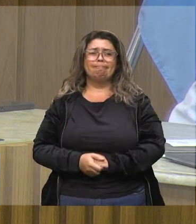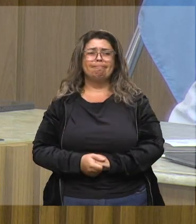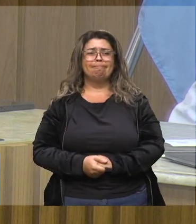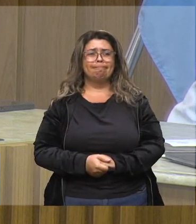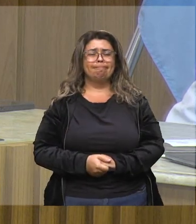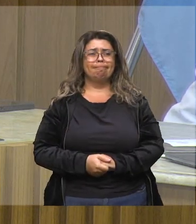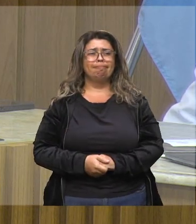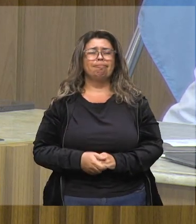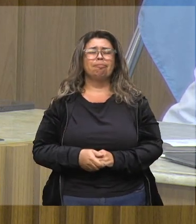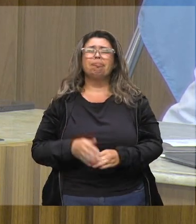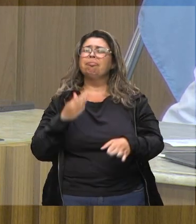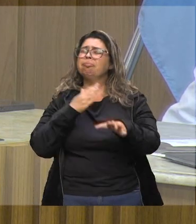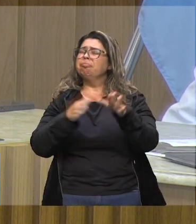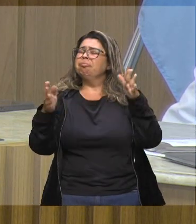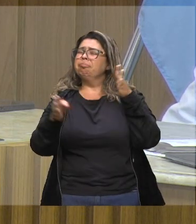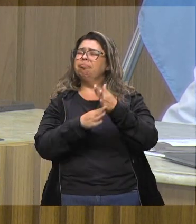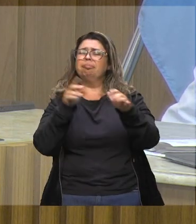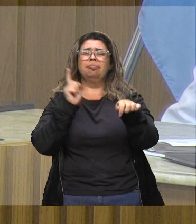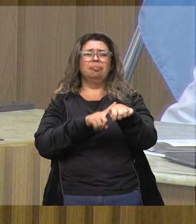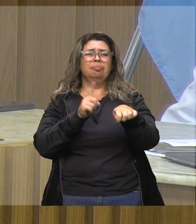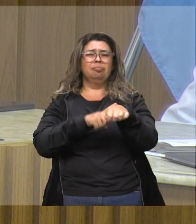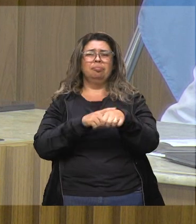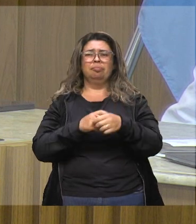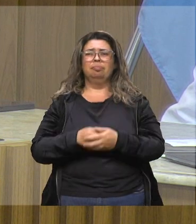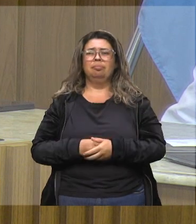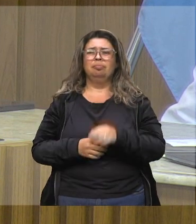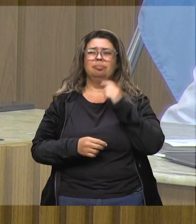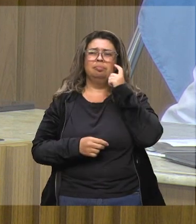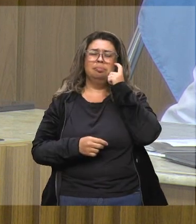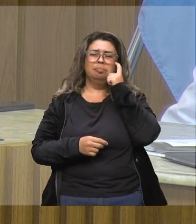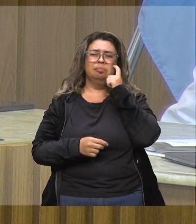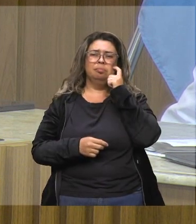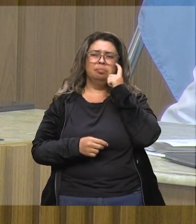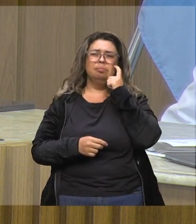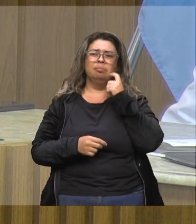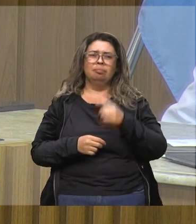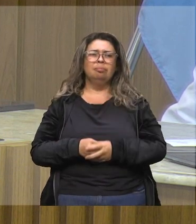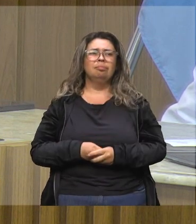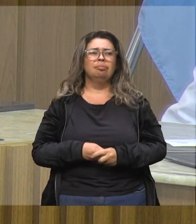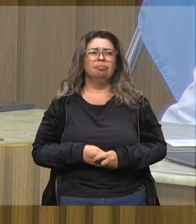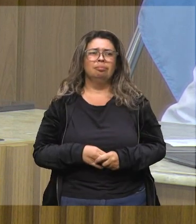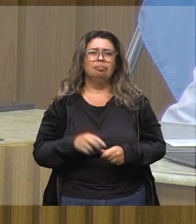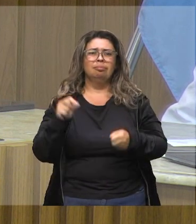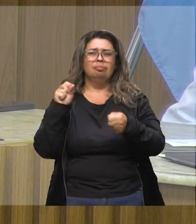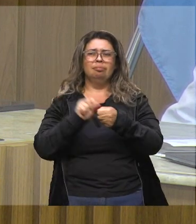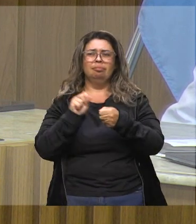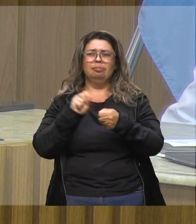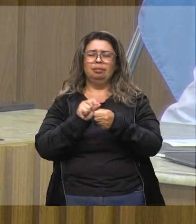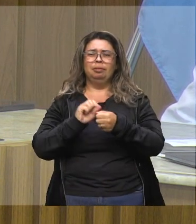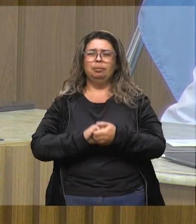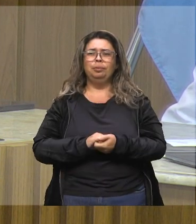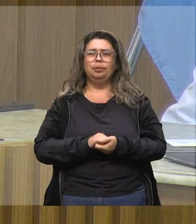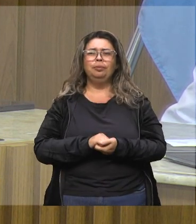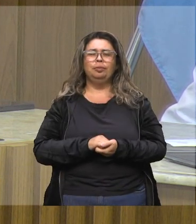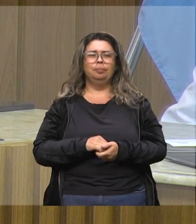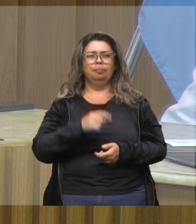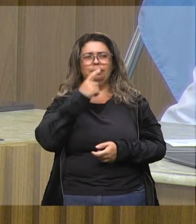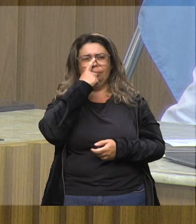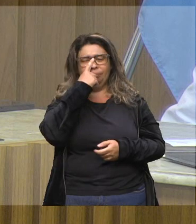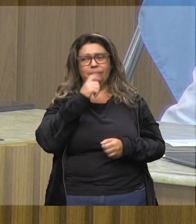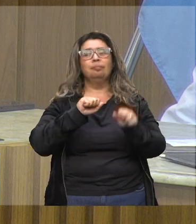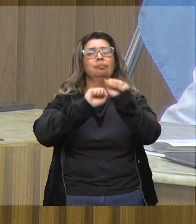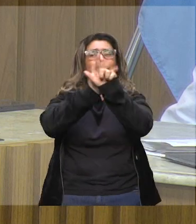que se escondem a todo momento atrás da escuridão e não querem mostrar aquilo que a população quer ver, a transparência e a seriedade.